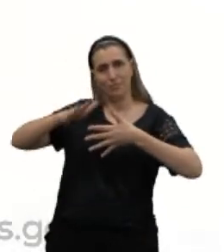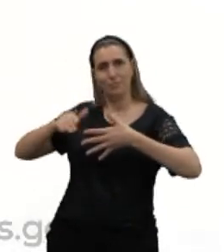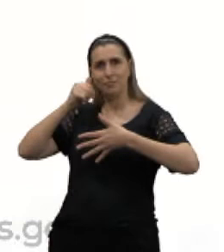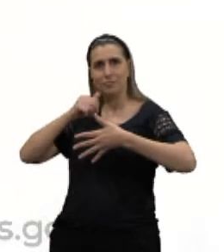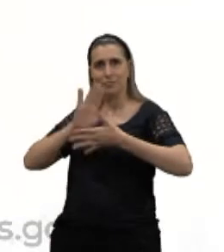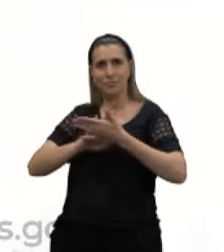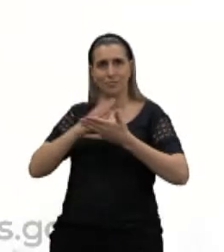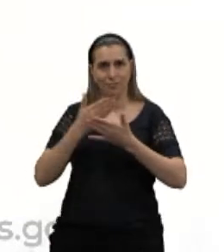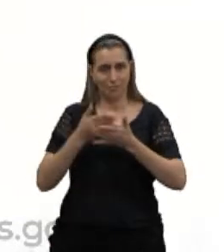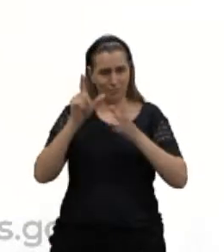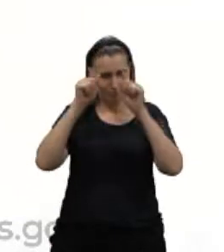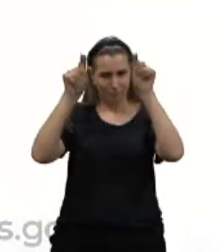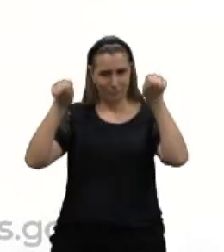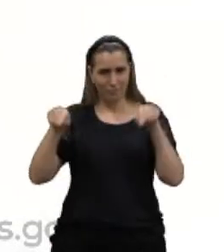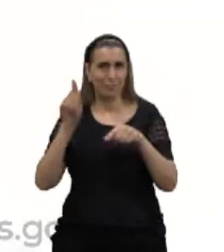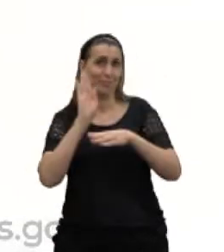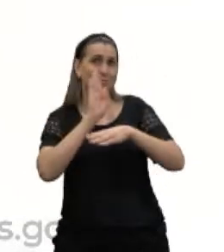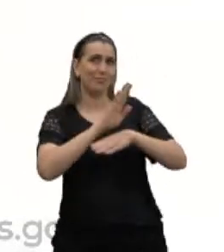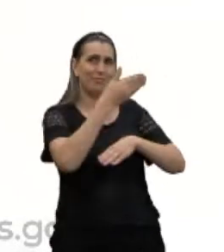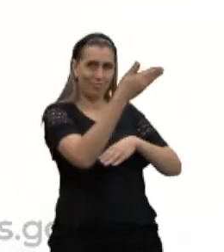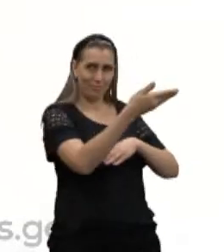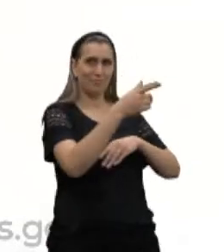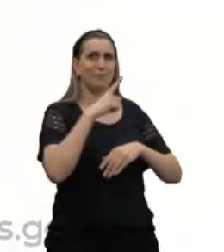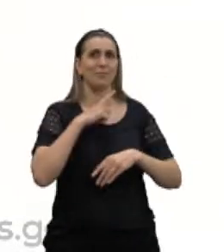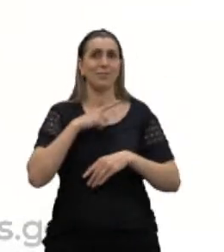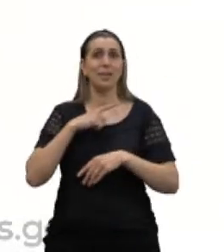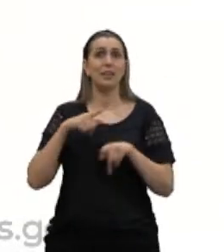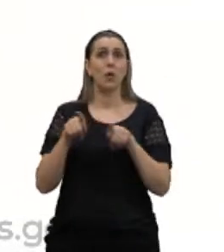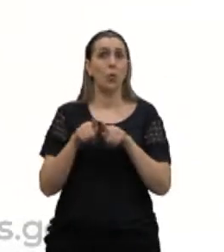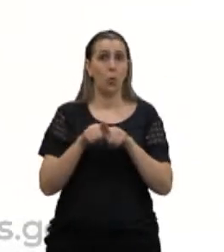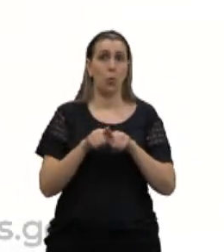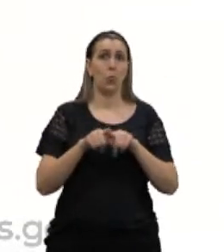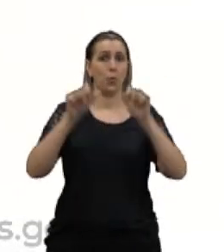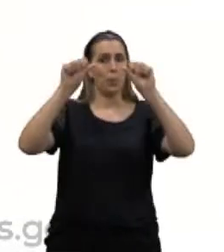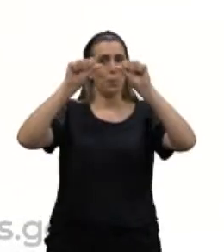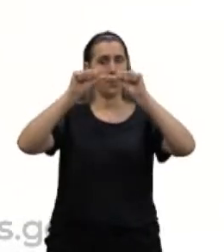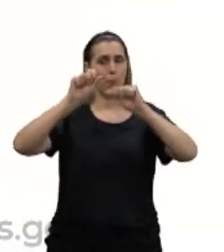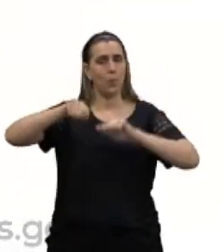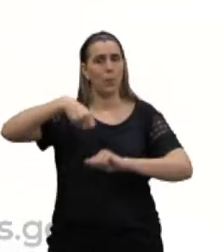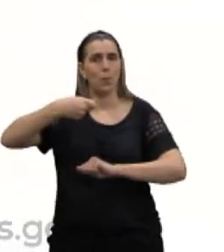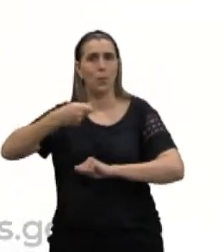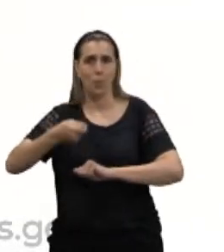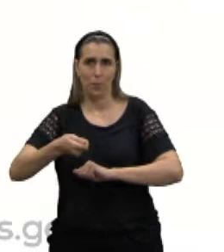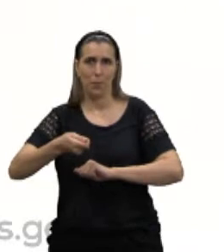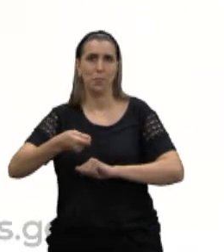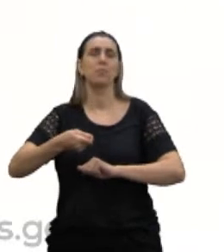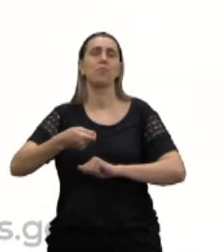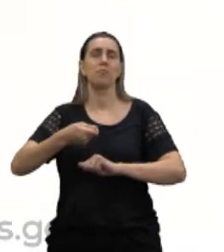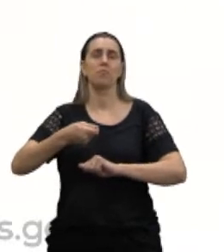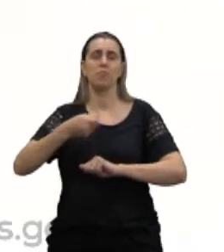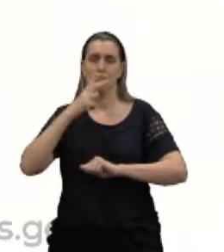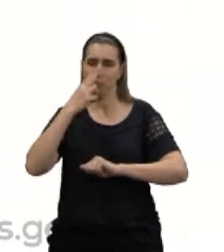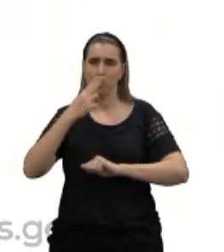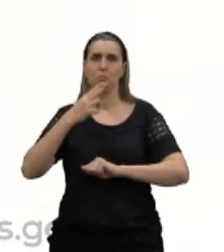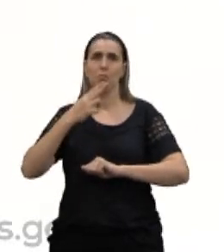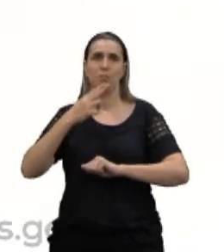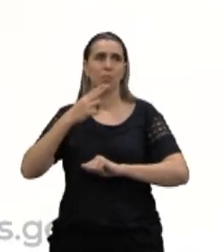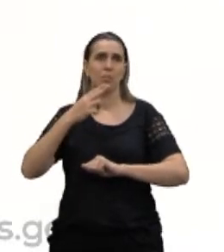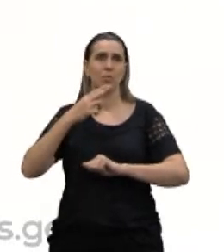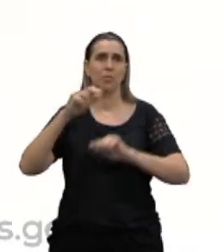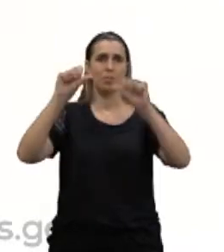meninas que estão ali no cantinho me ajudem, a gente tem também sinais... que são